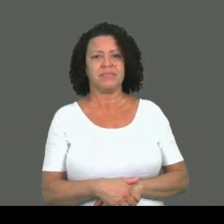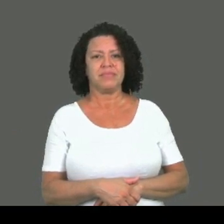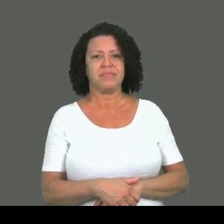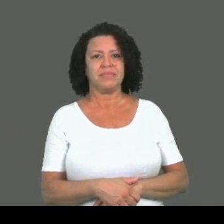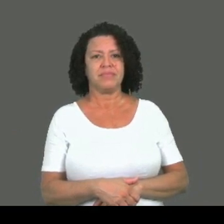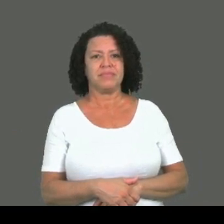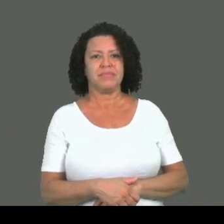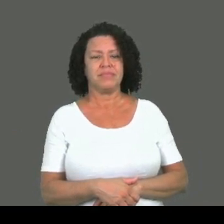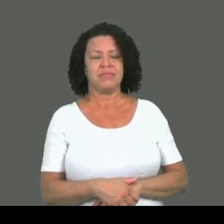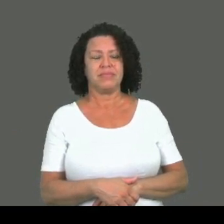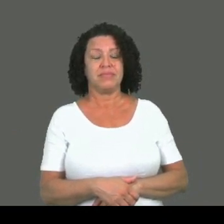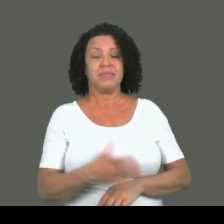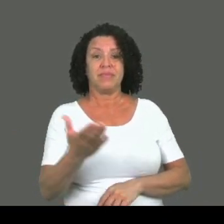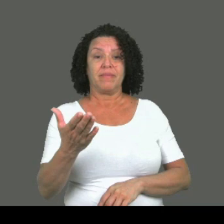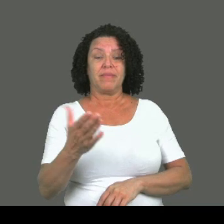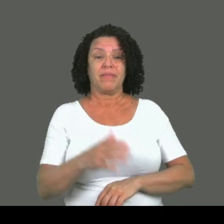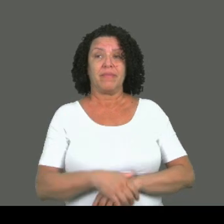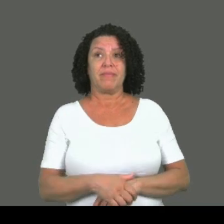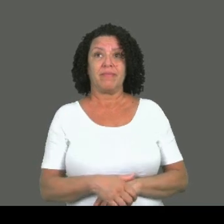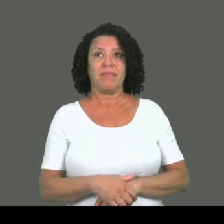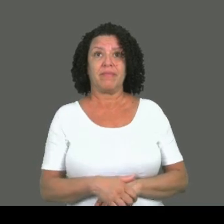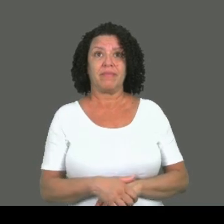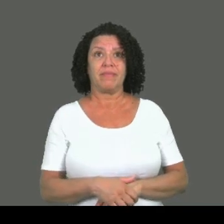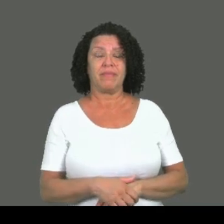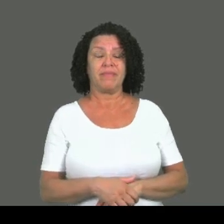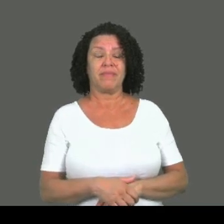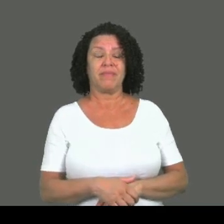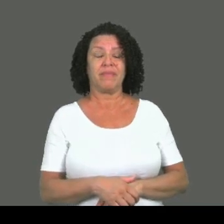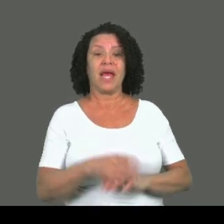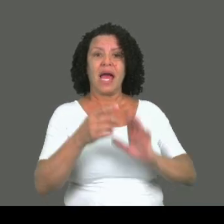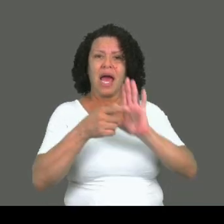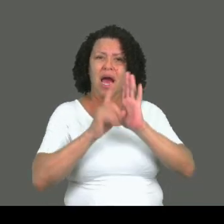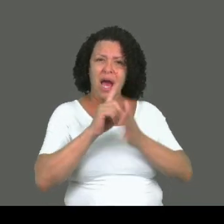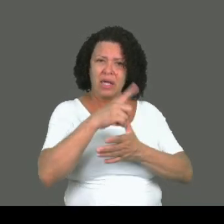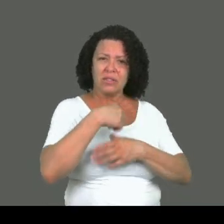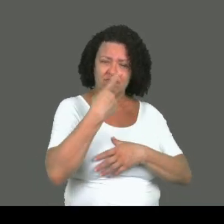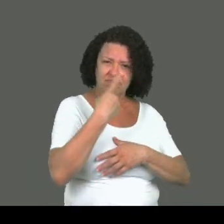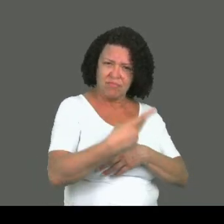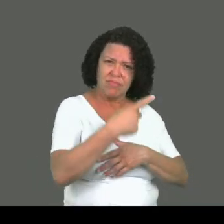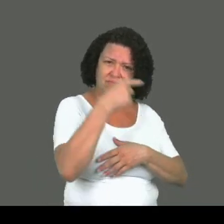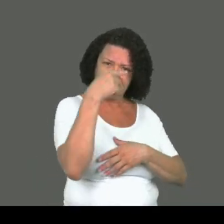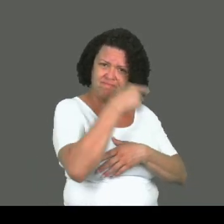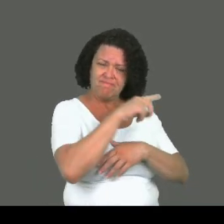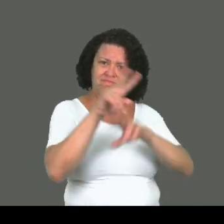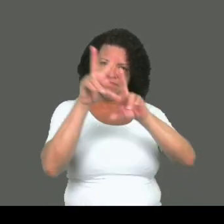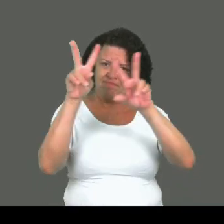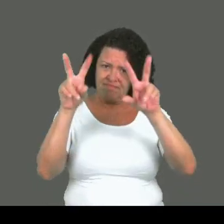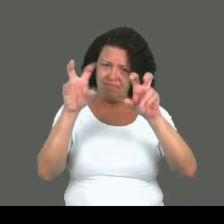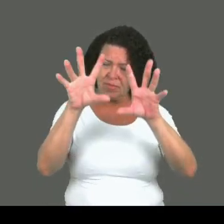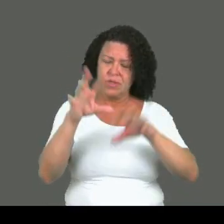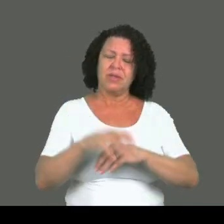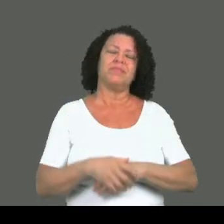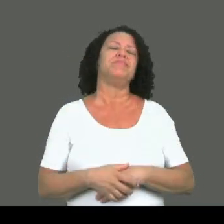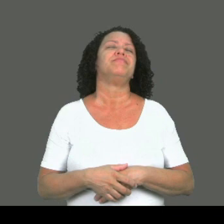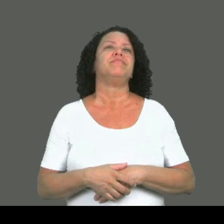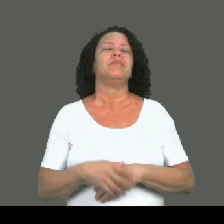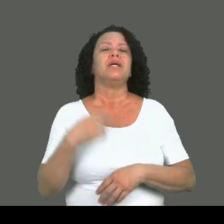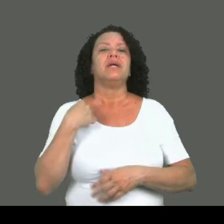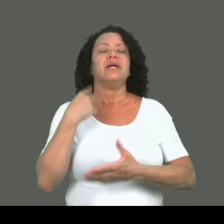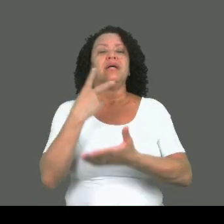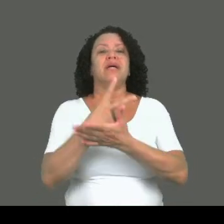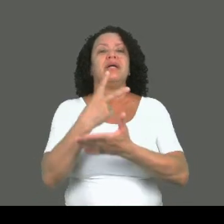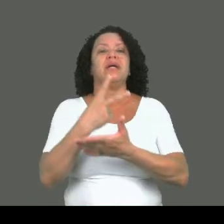Aí, antes da gente entrar nisso aqui, Eu costumo